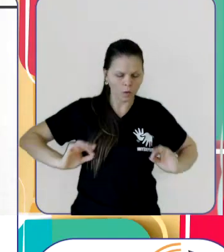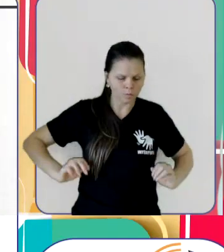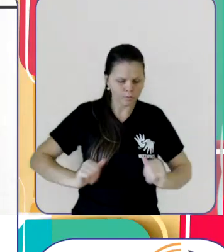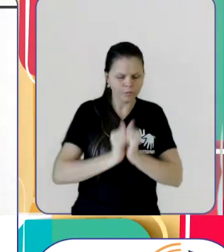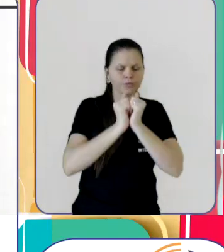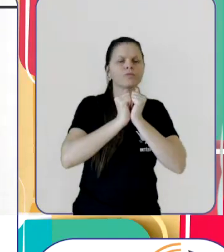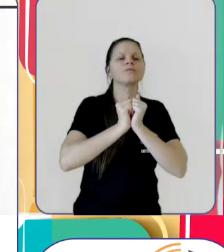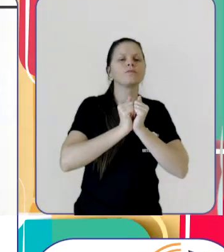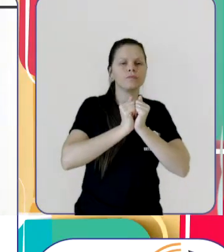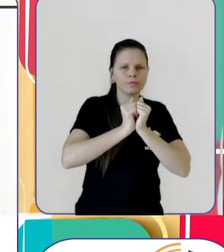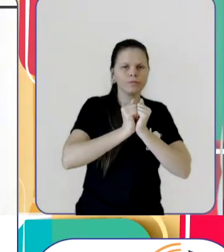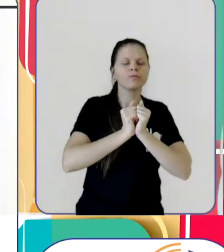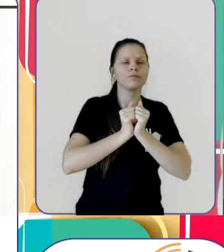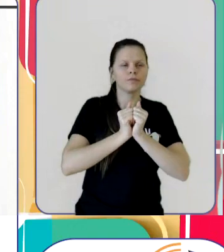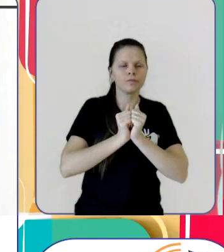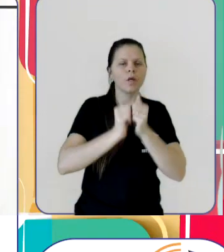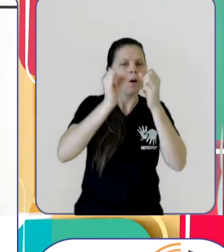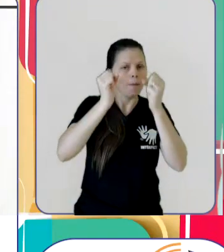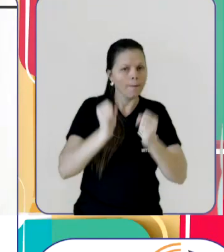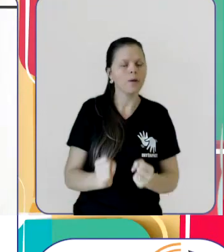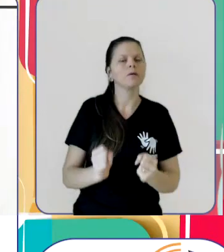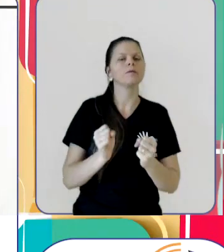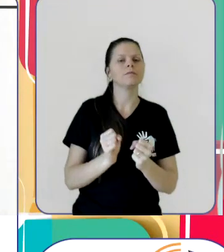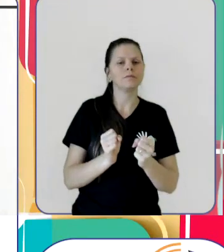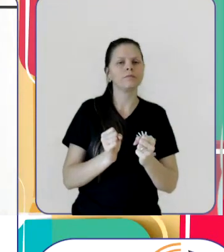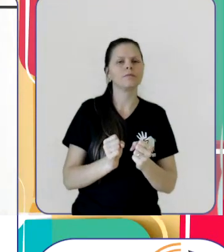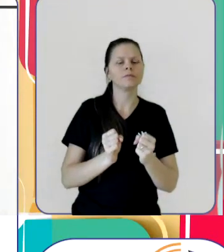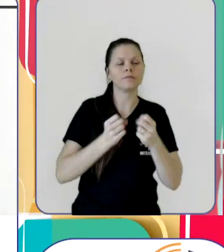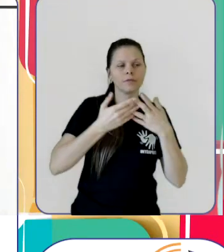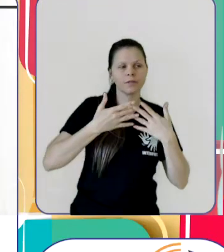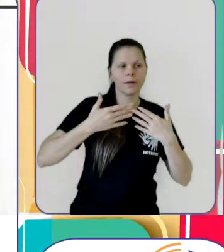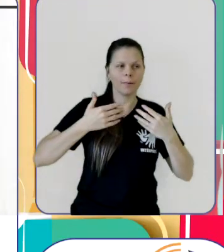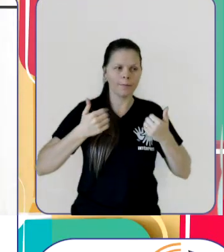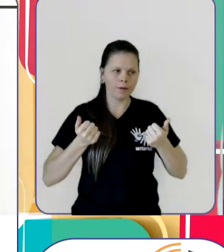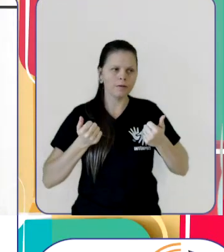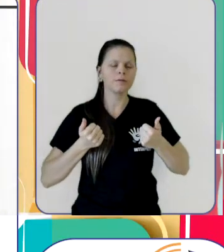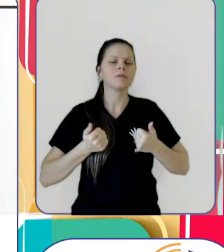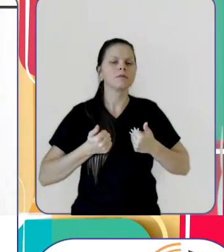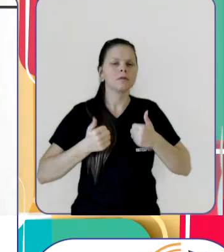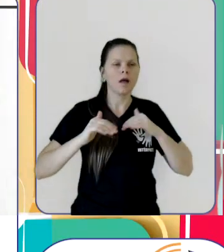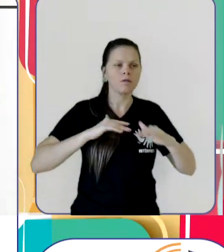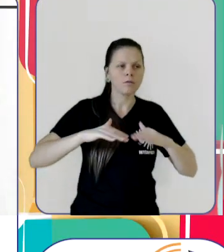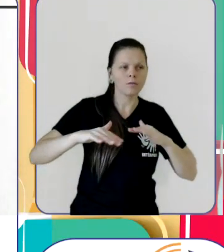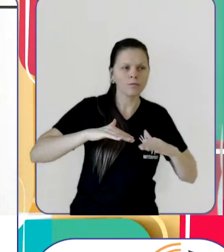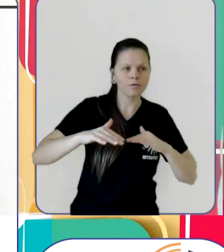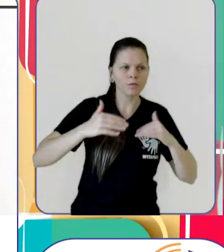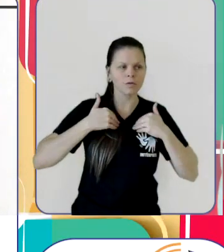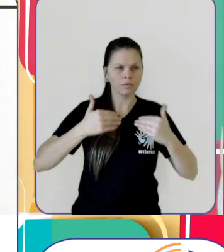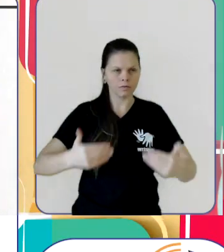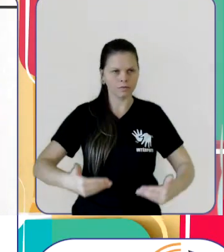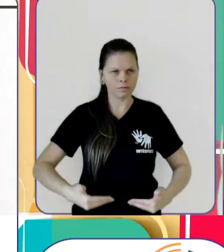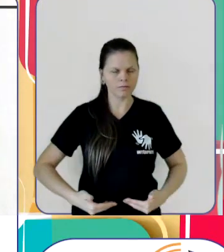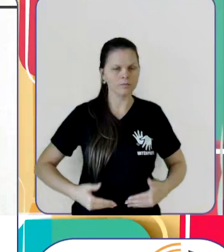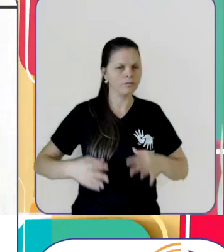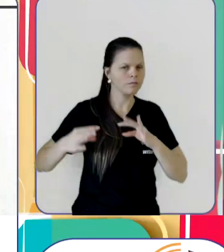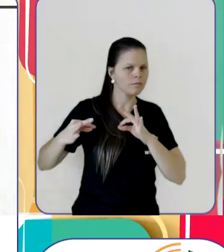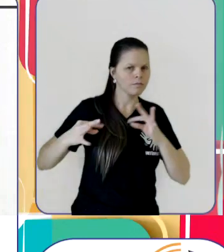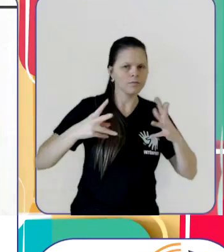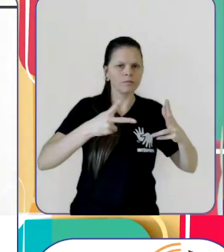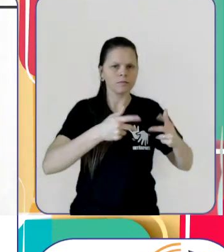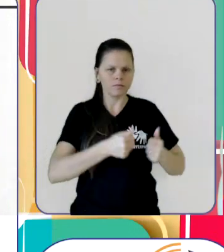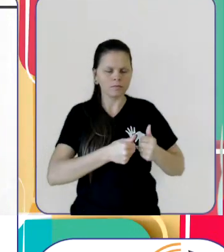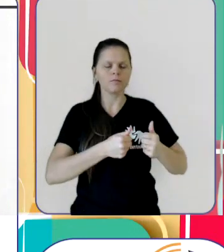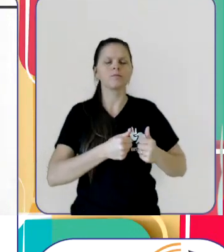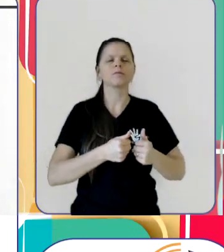esquelético que são associados possam, de fato, fazer bem as suas funções. Então, o sistema nervoso é quem faz todo esse